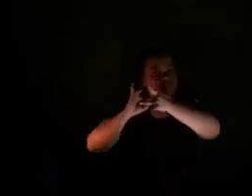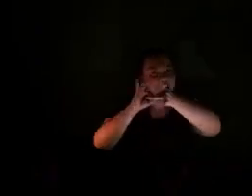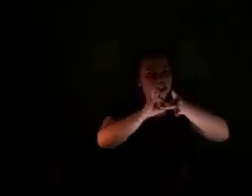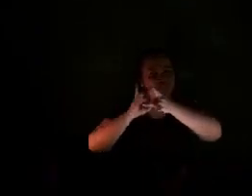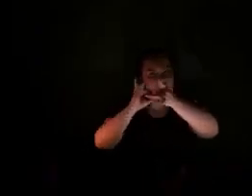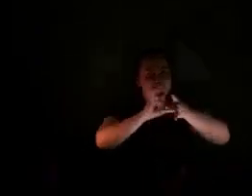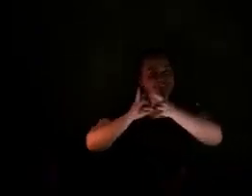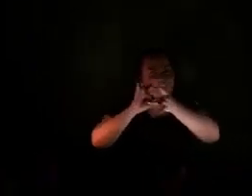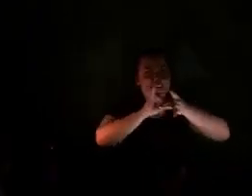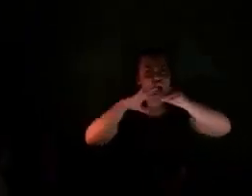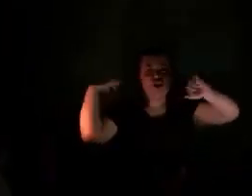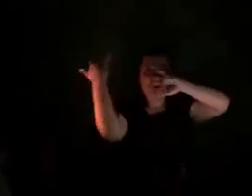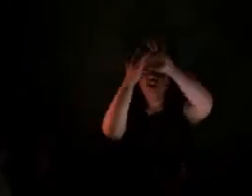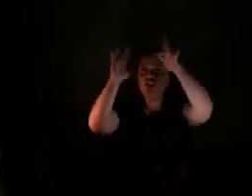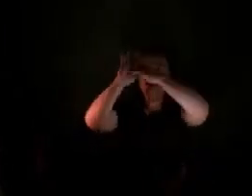e nós seremos